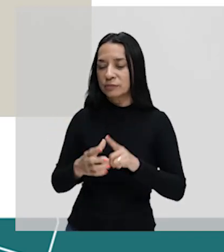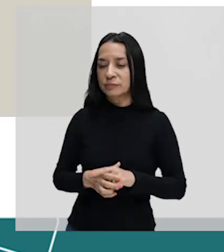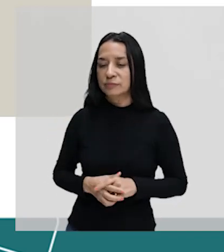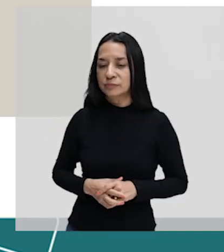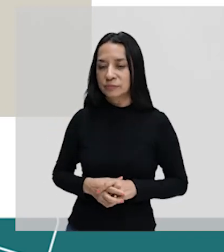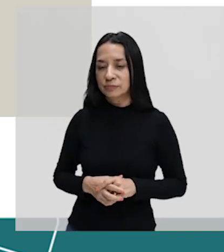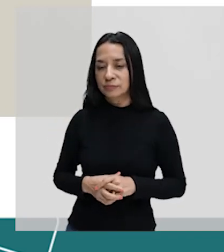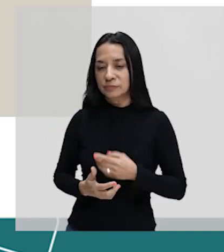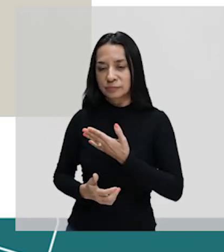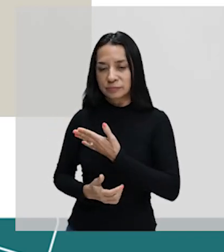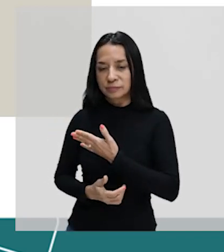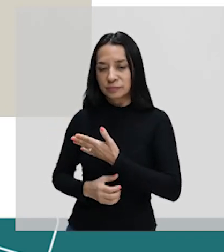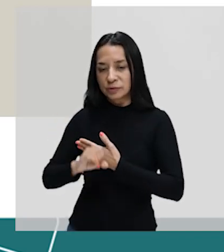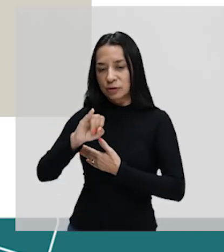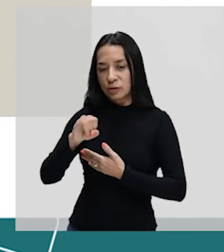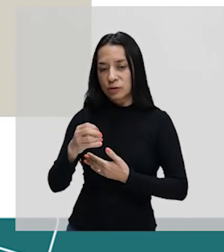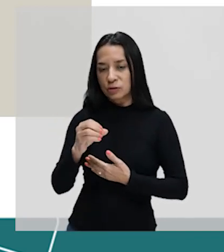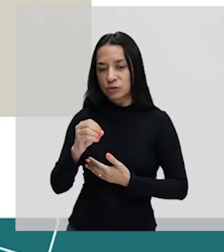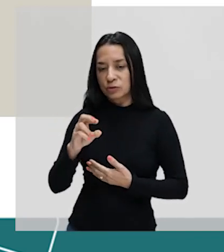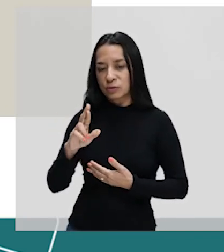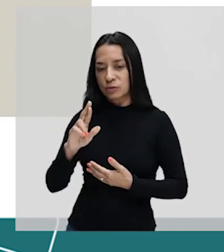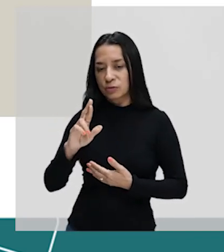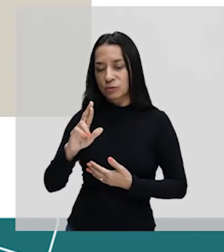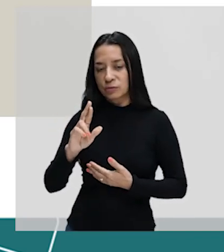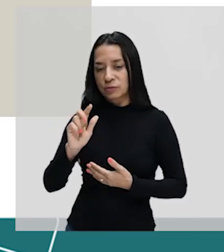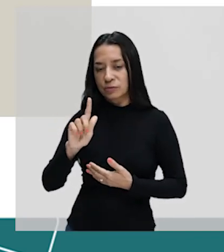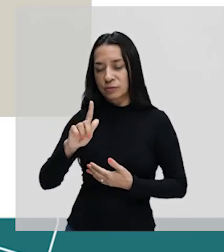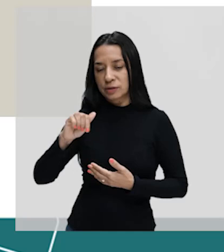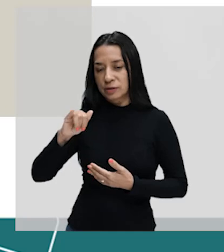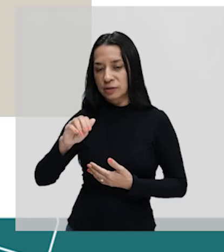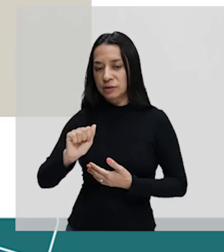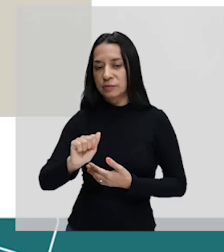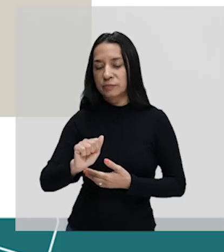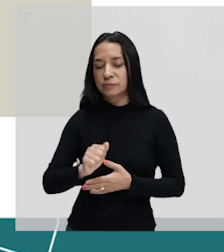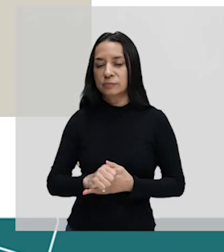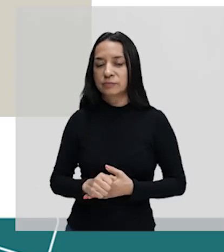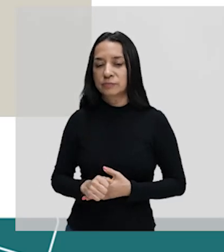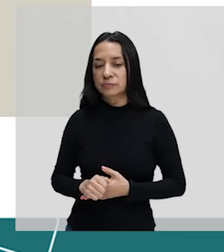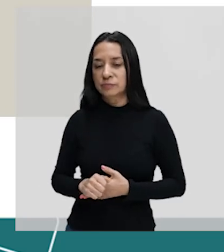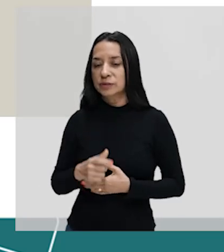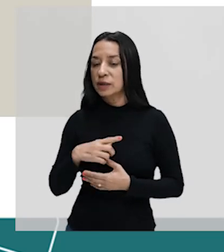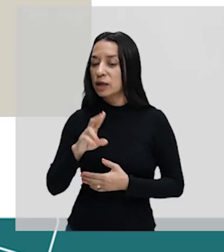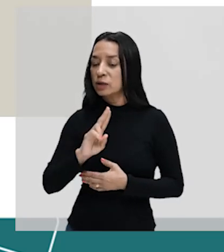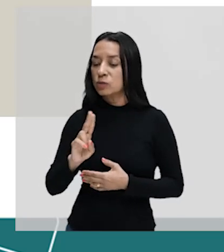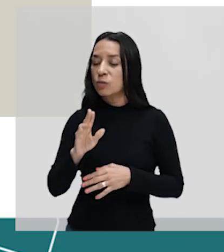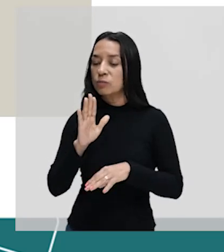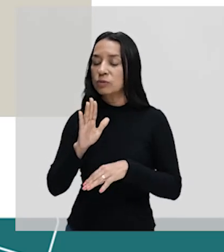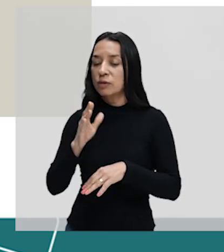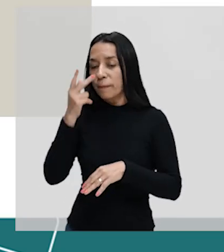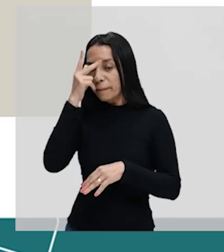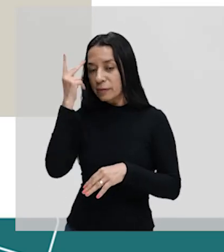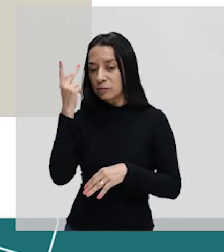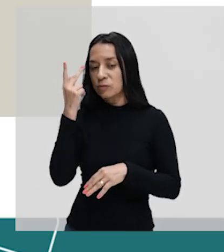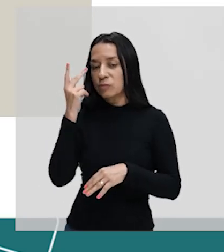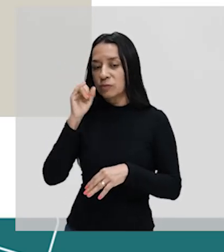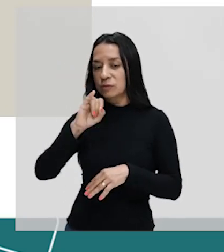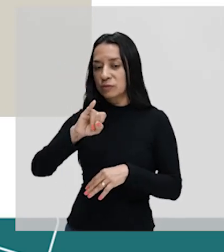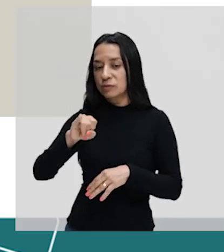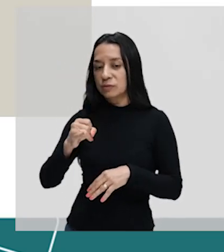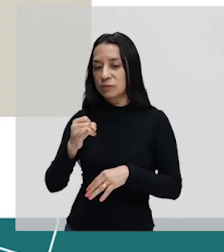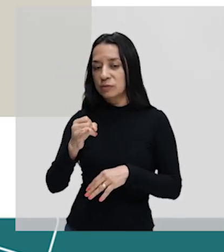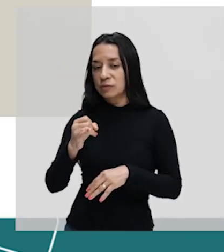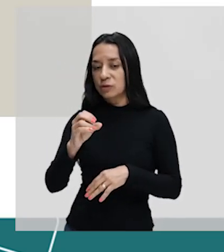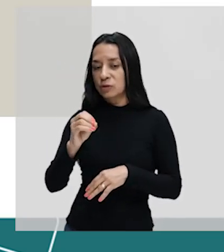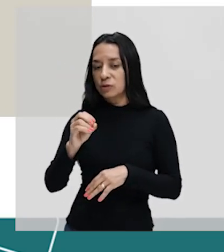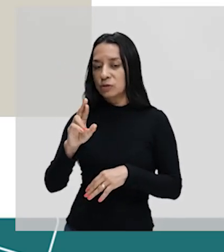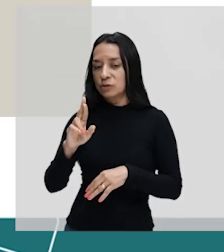japonesa, Jordânia, jordano e jordana. Tem nome de pessoas, tá? Que é